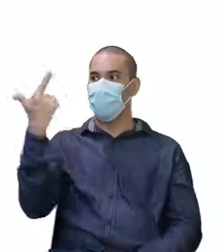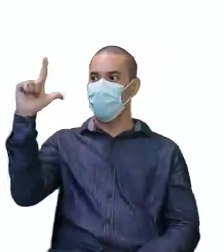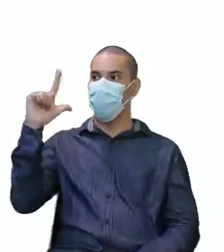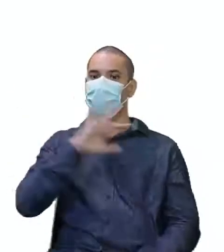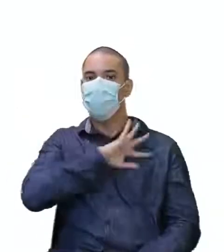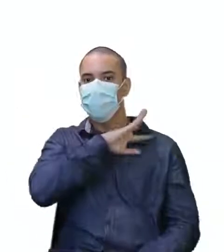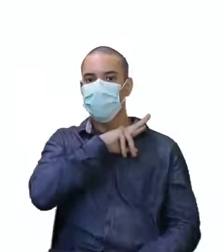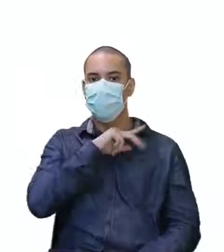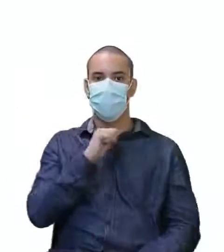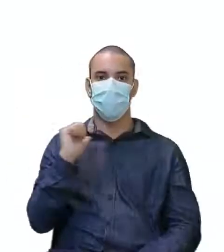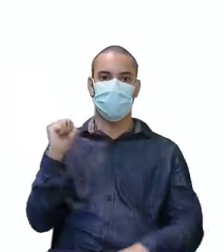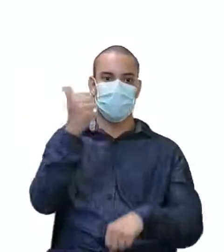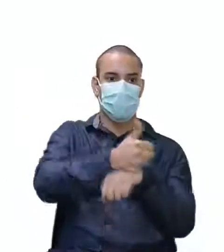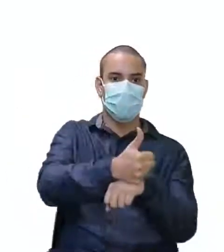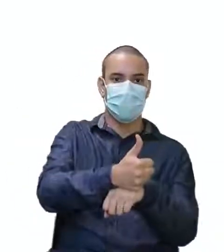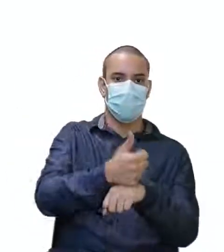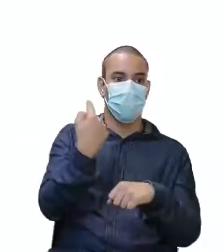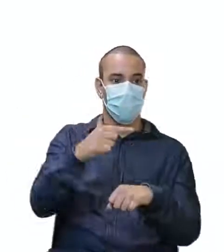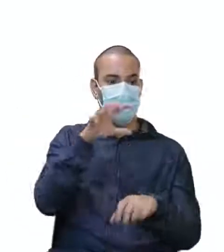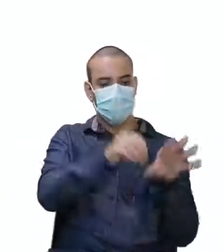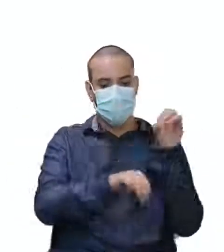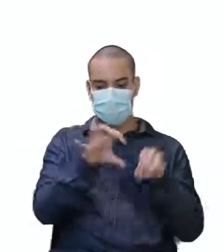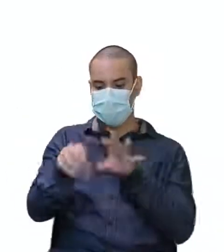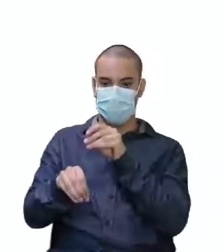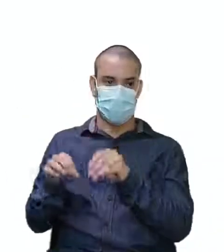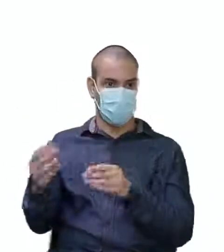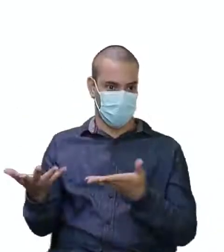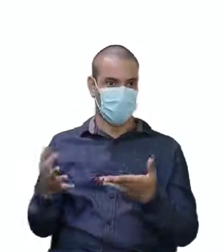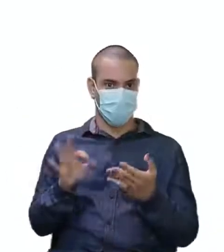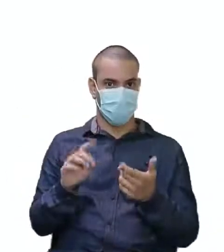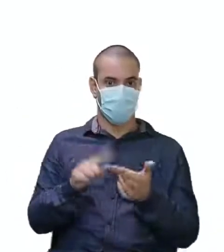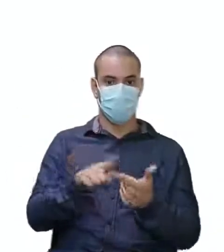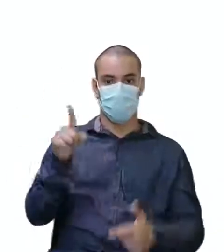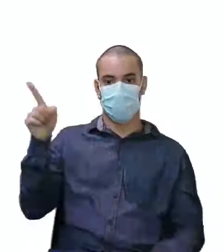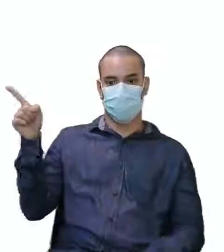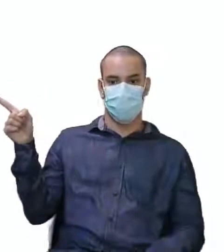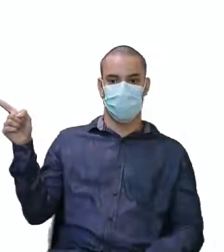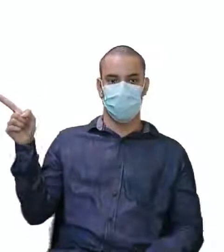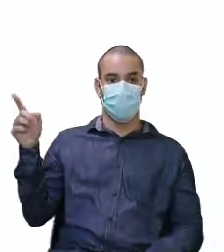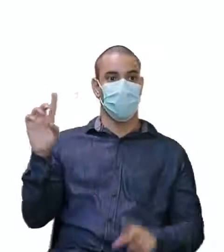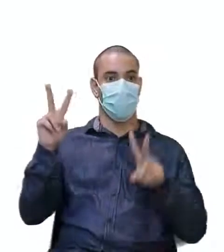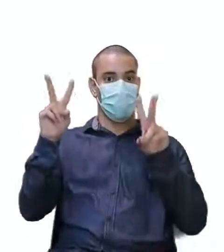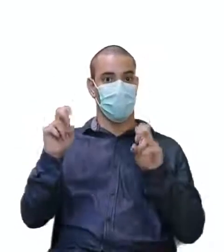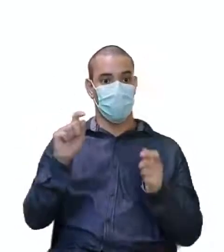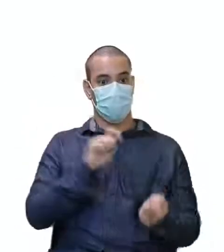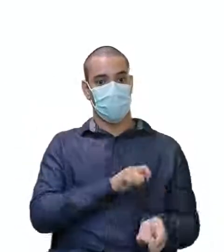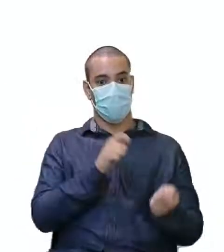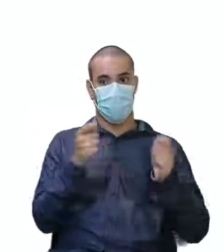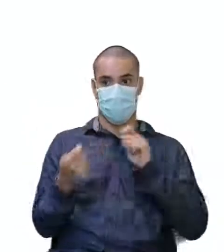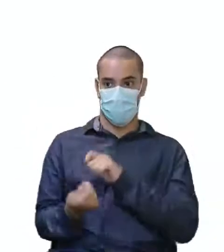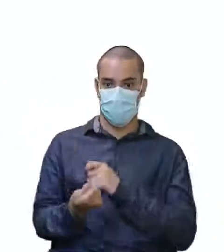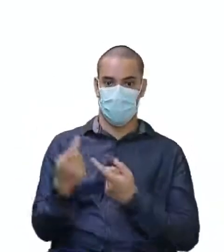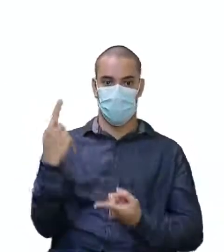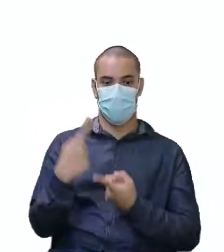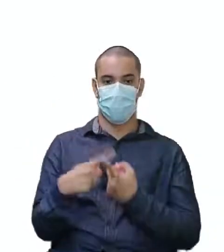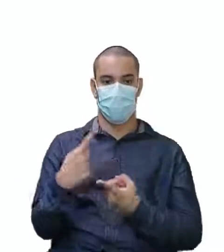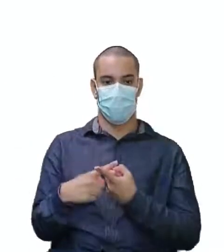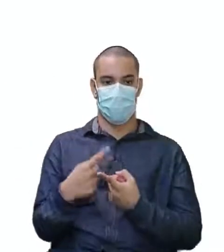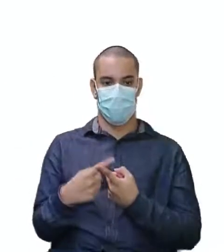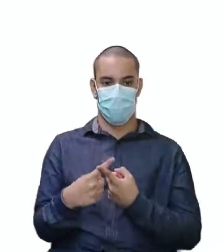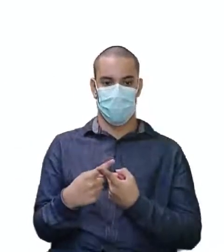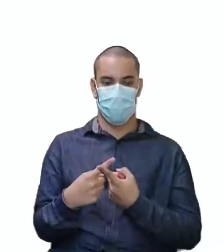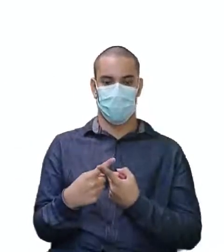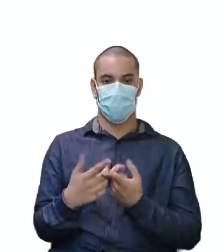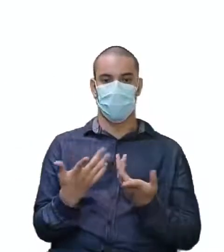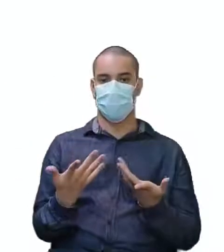de animais num local desse. Já que na 2, a questão da adaptação, né? O fato dele